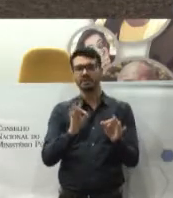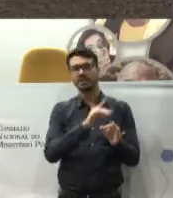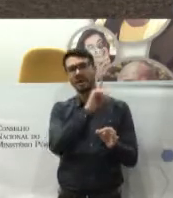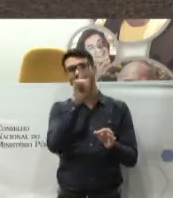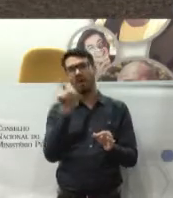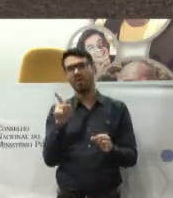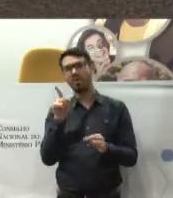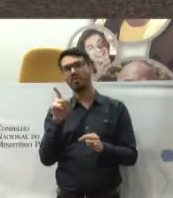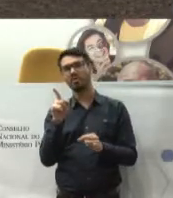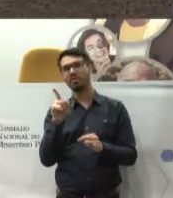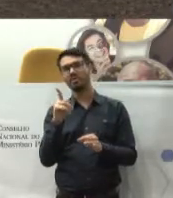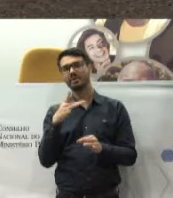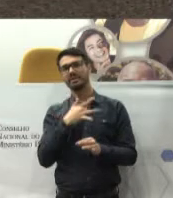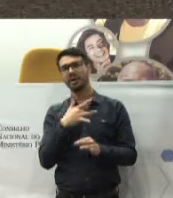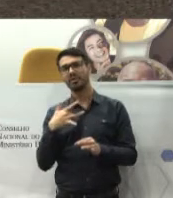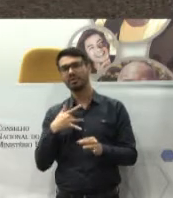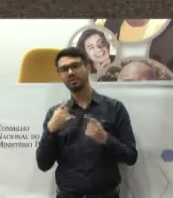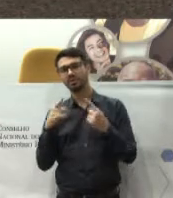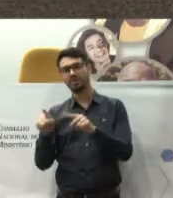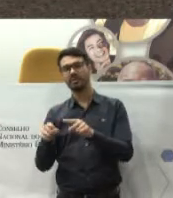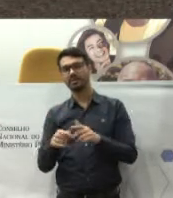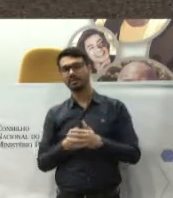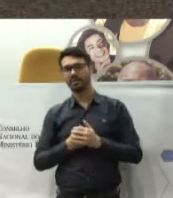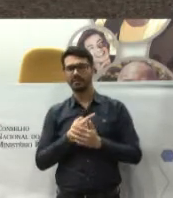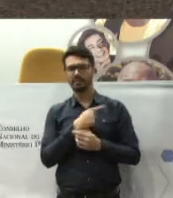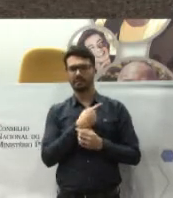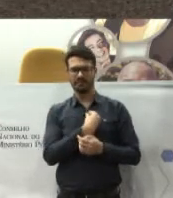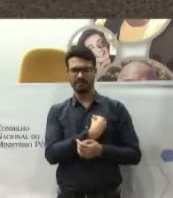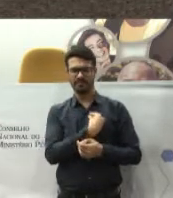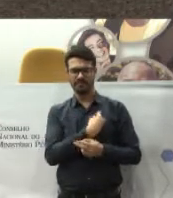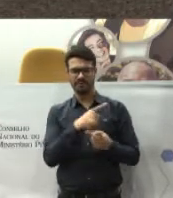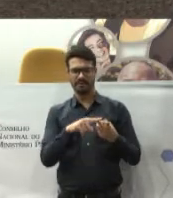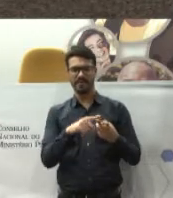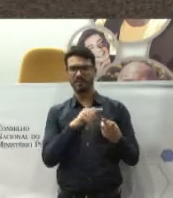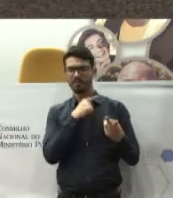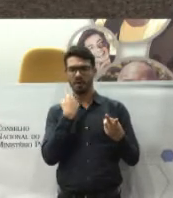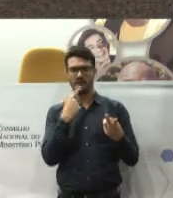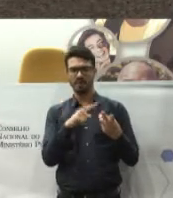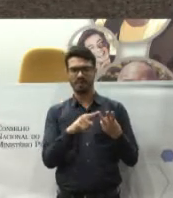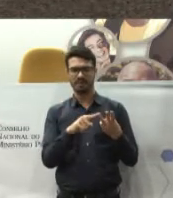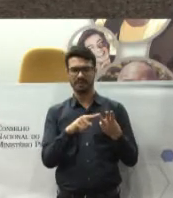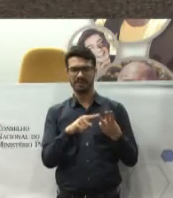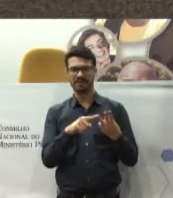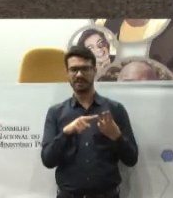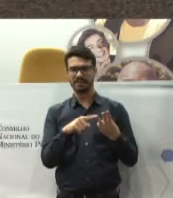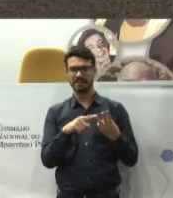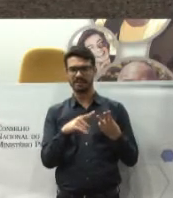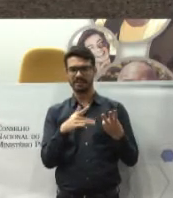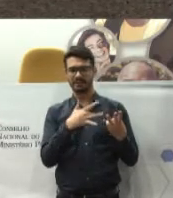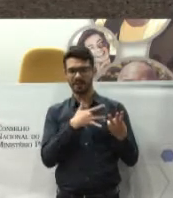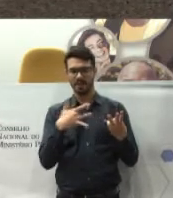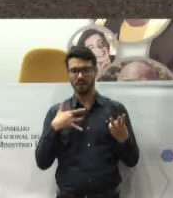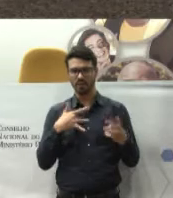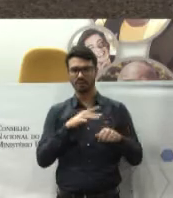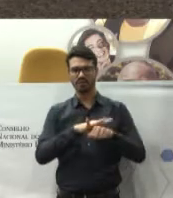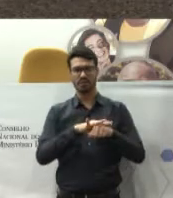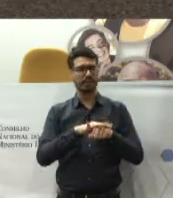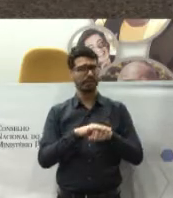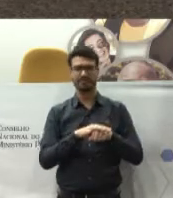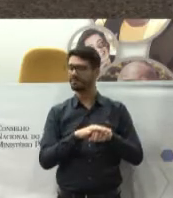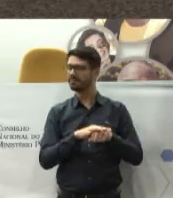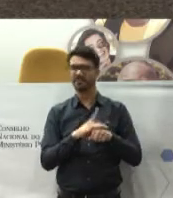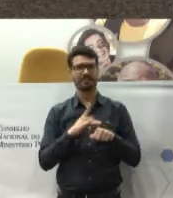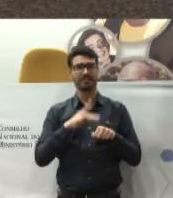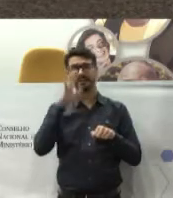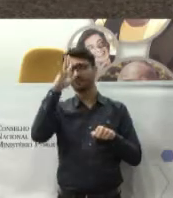estava preparada para isso. Vida, morte, saúde, doença, não era algo que eu estudei na faculdade, nem pretendia ter